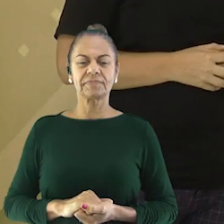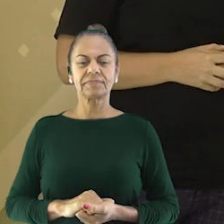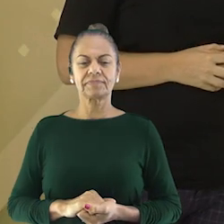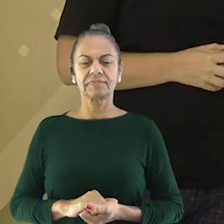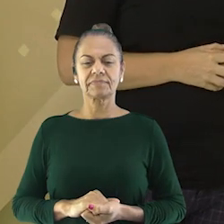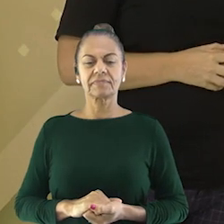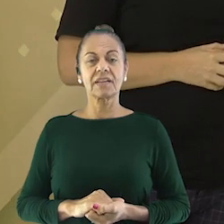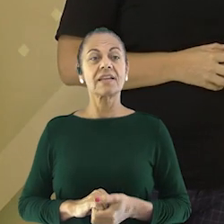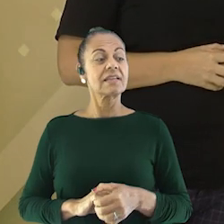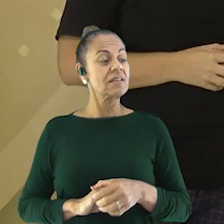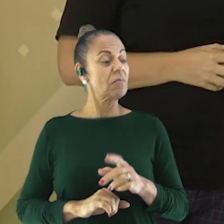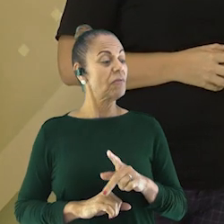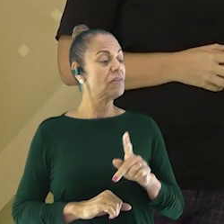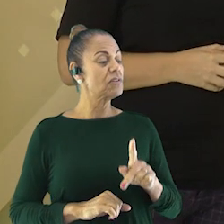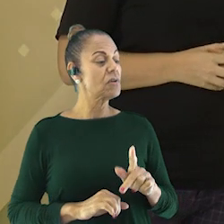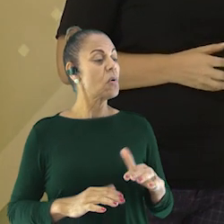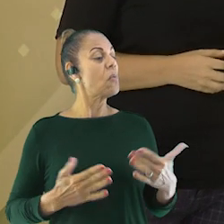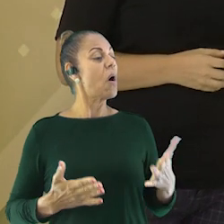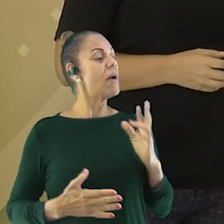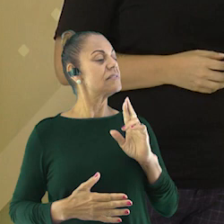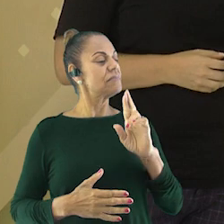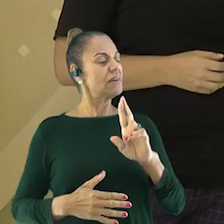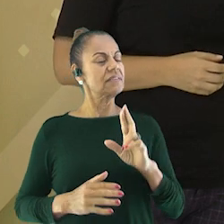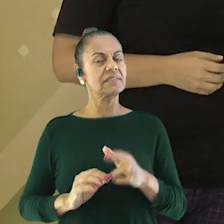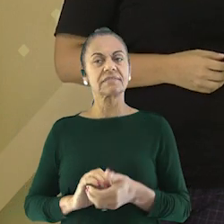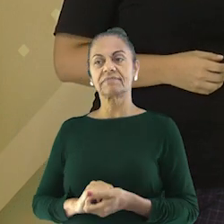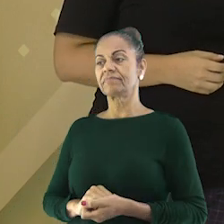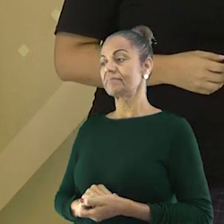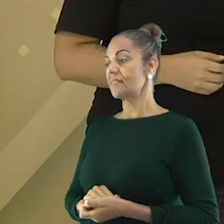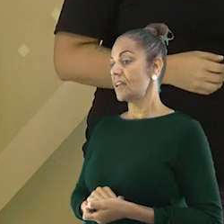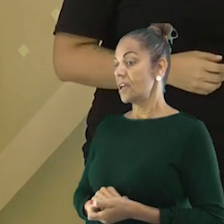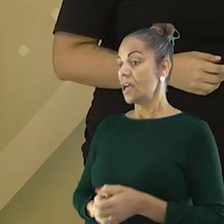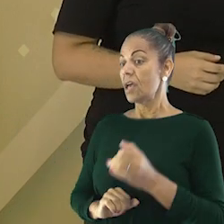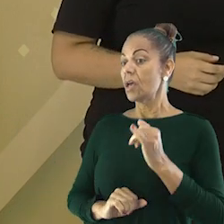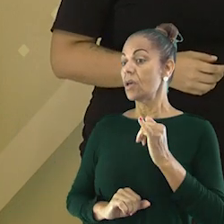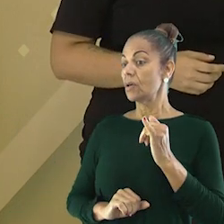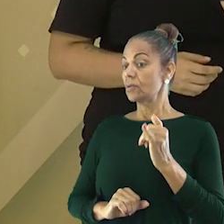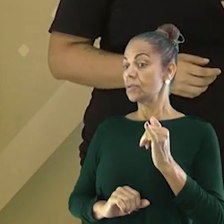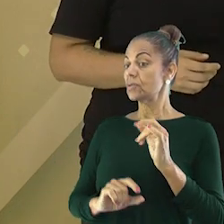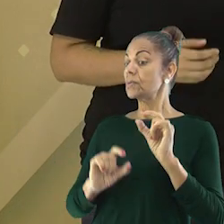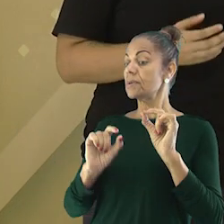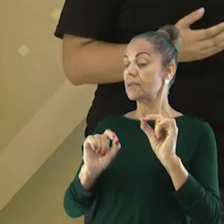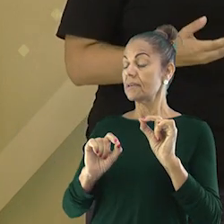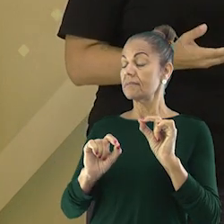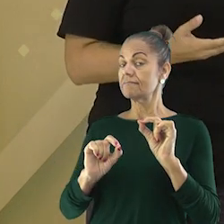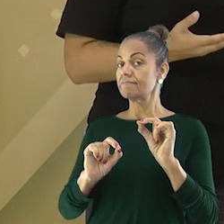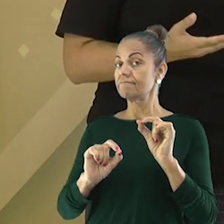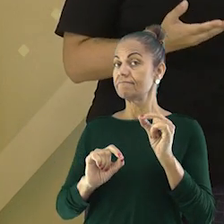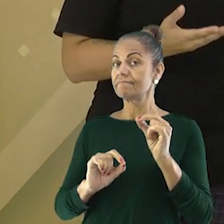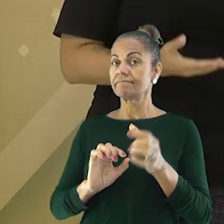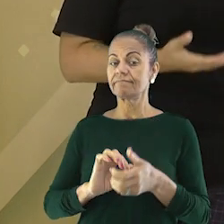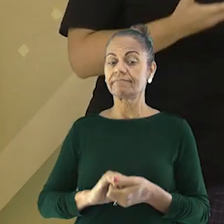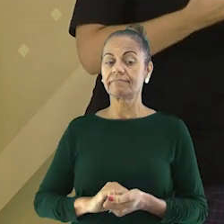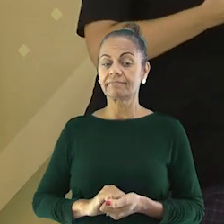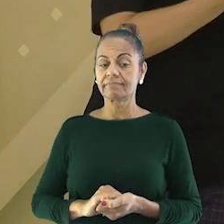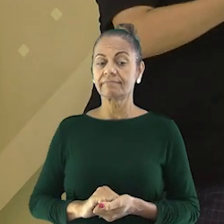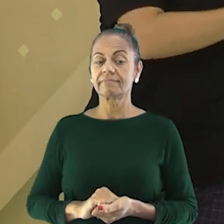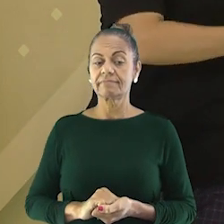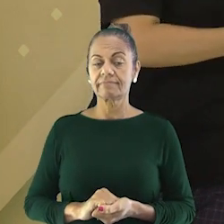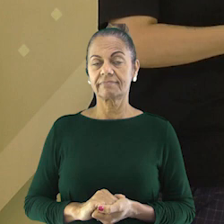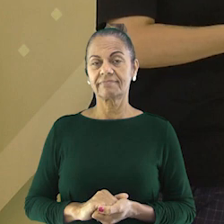Professora Carol, qual foi sua resposta? I said, I prefer TV shows because they are